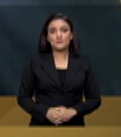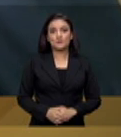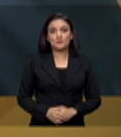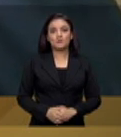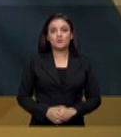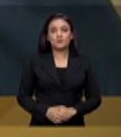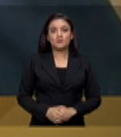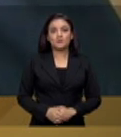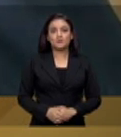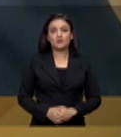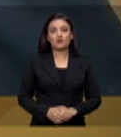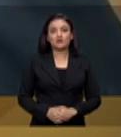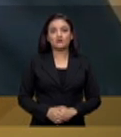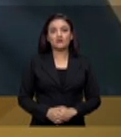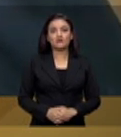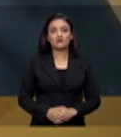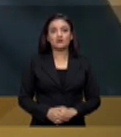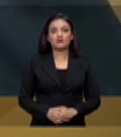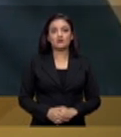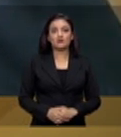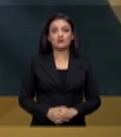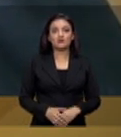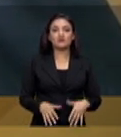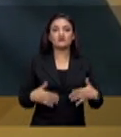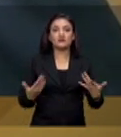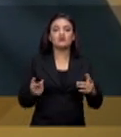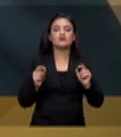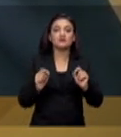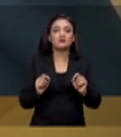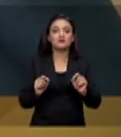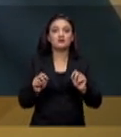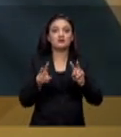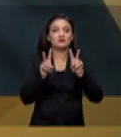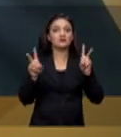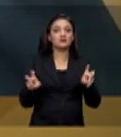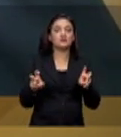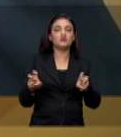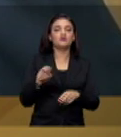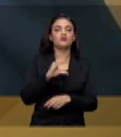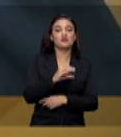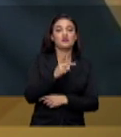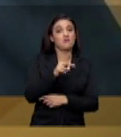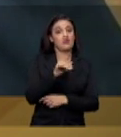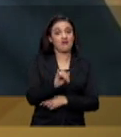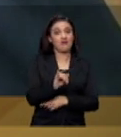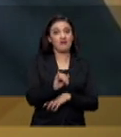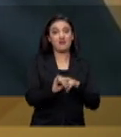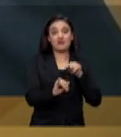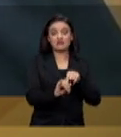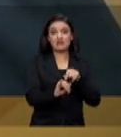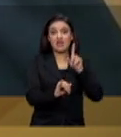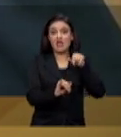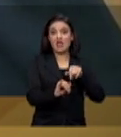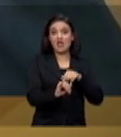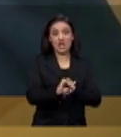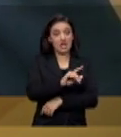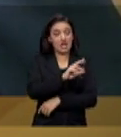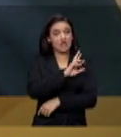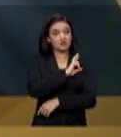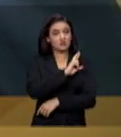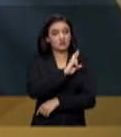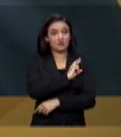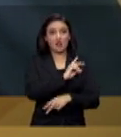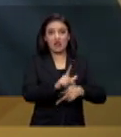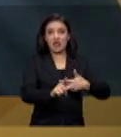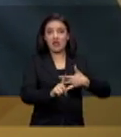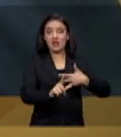tempo que me resta, com relação às próprias comissões parlamentares de inquérito, elas são um espaço do Legislativo. É um espaço de